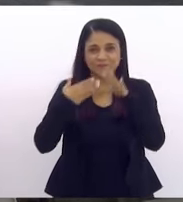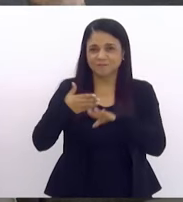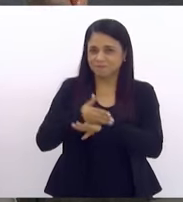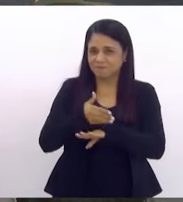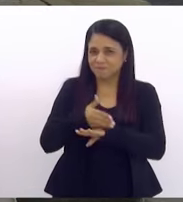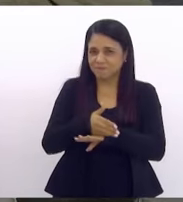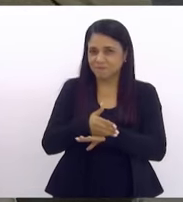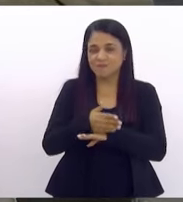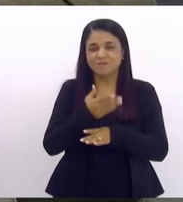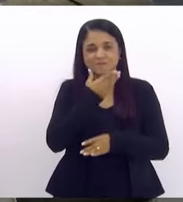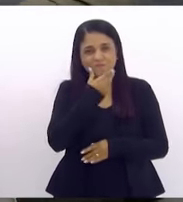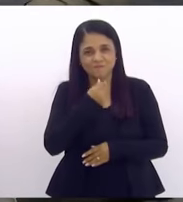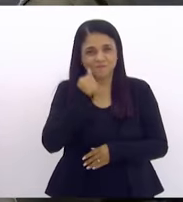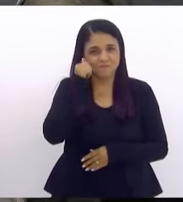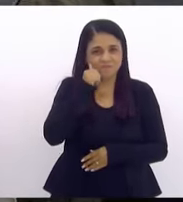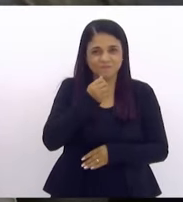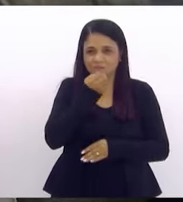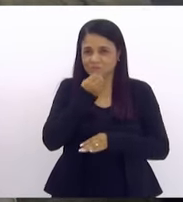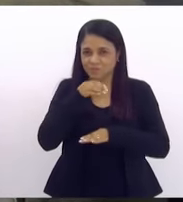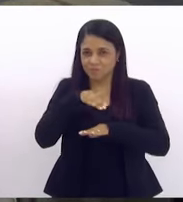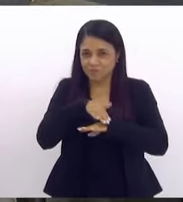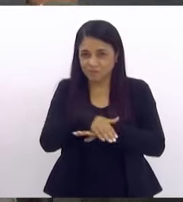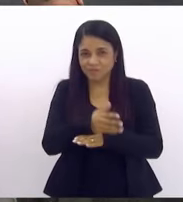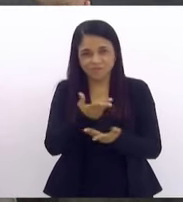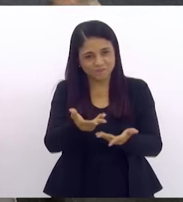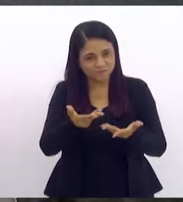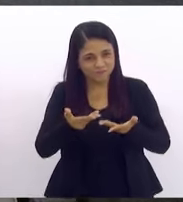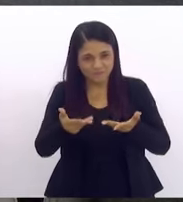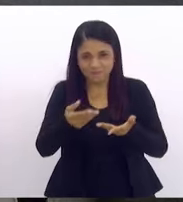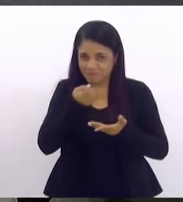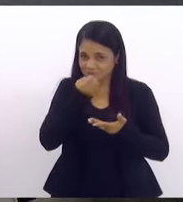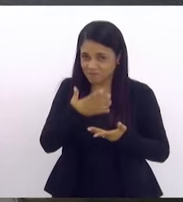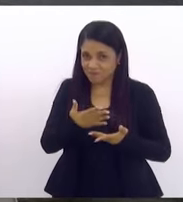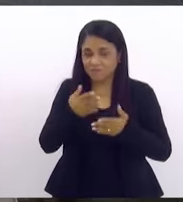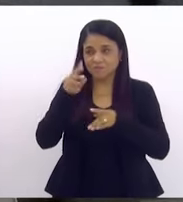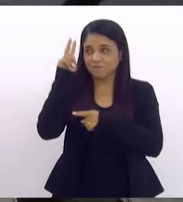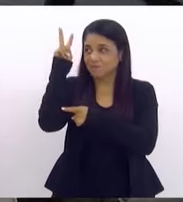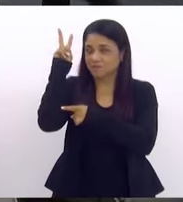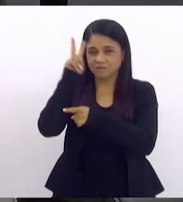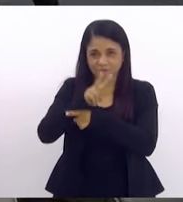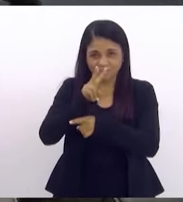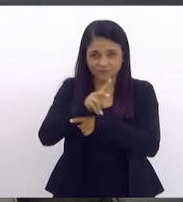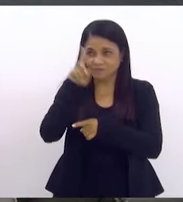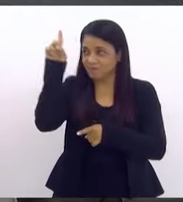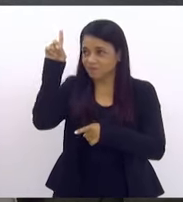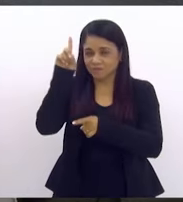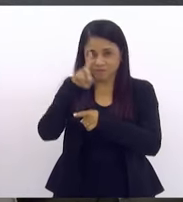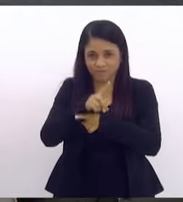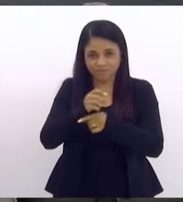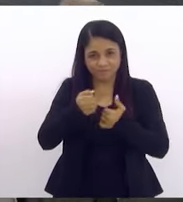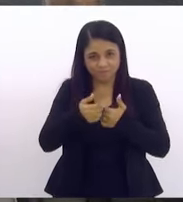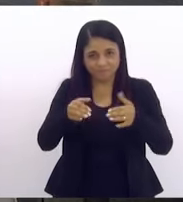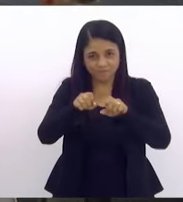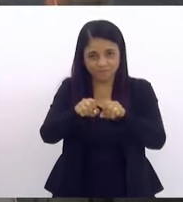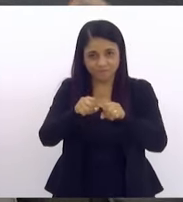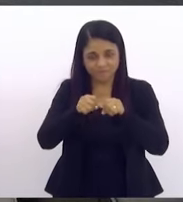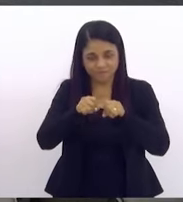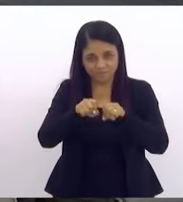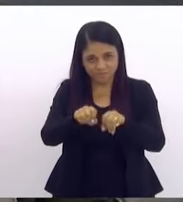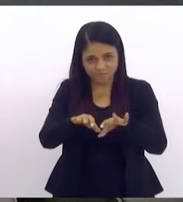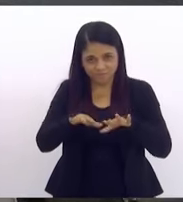senhoras e senhores boa noite sejam todos bem-vindos sob a proteção de Deus declaro aberta a sessão solene de